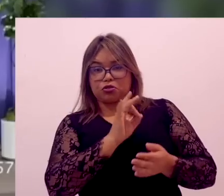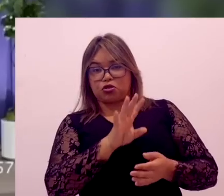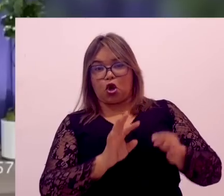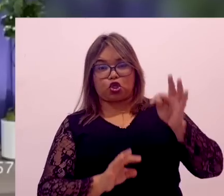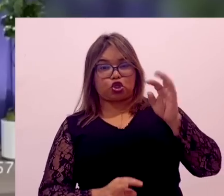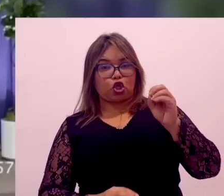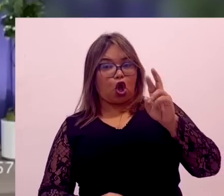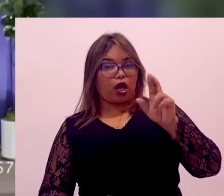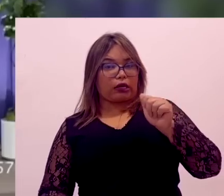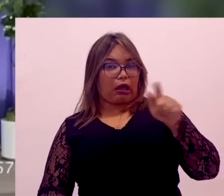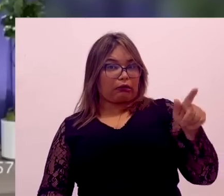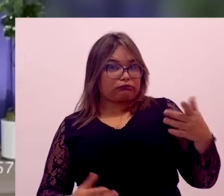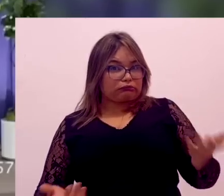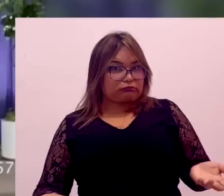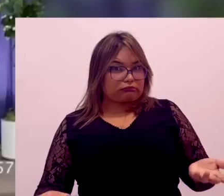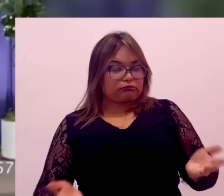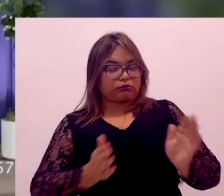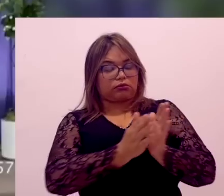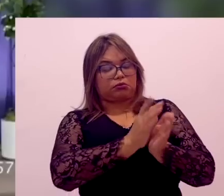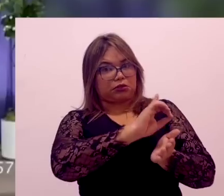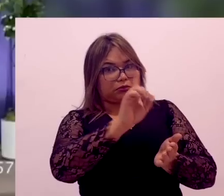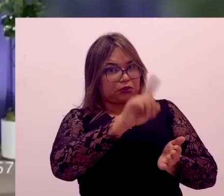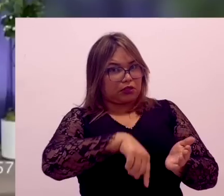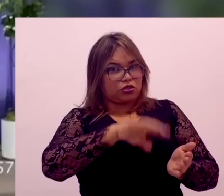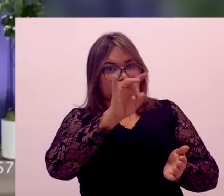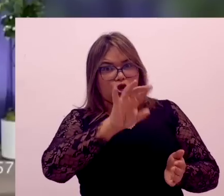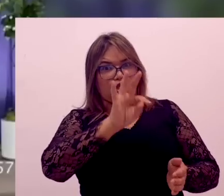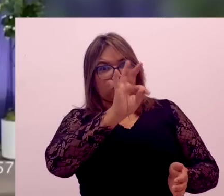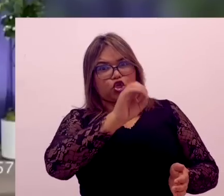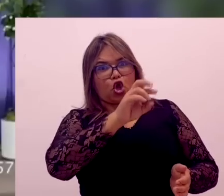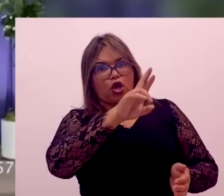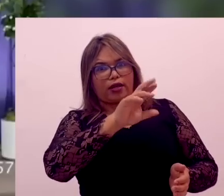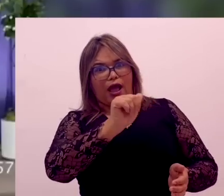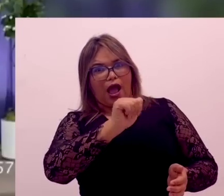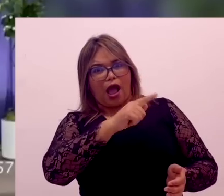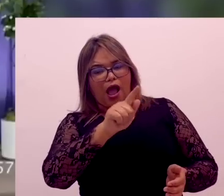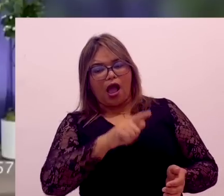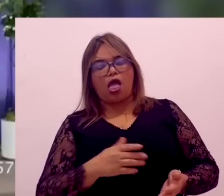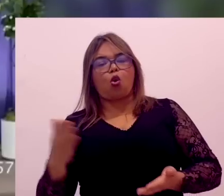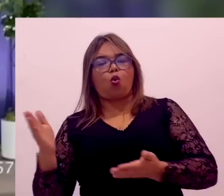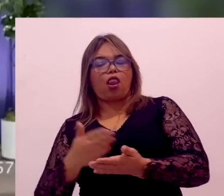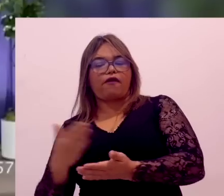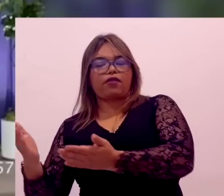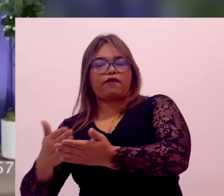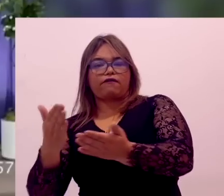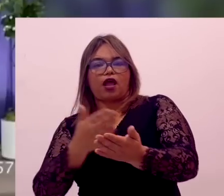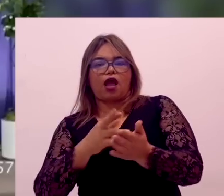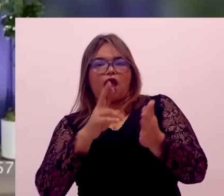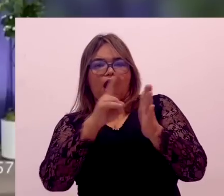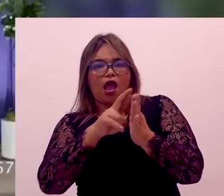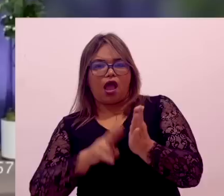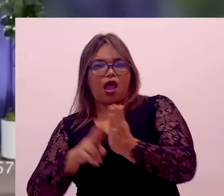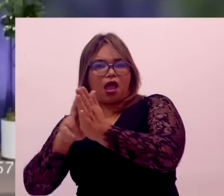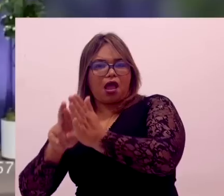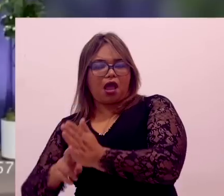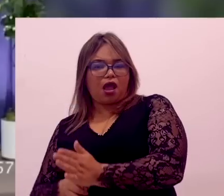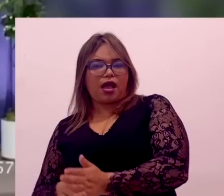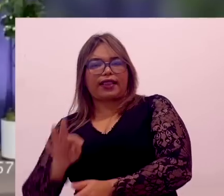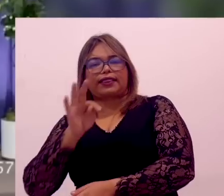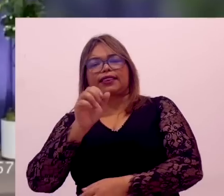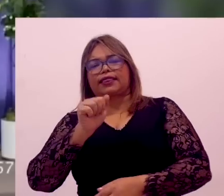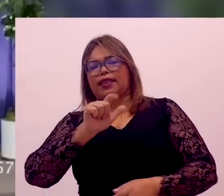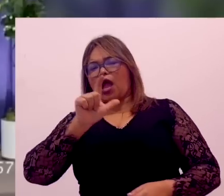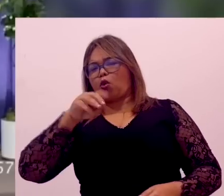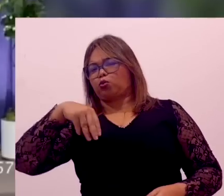Torá. E um livro de regras que nunca apareceu na Bíblia é chamado de Talmud Santo. E então um livro oculto é chamado